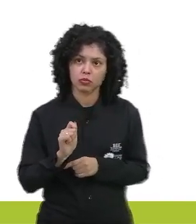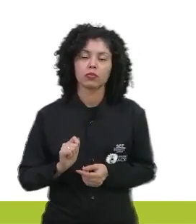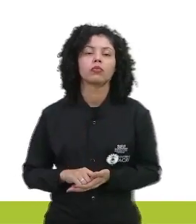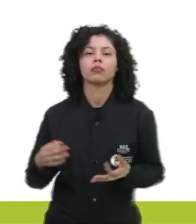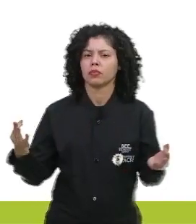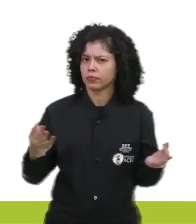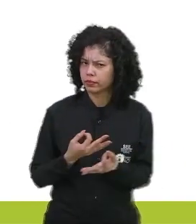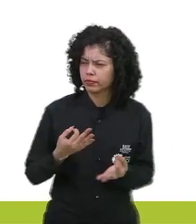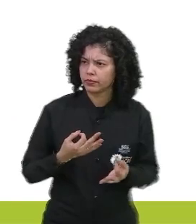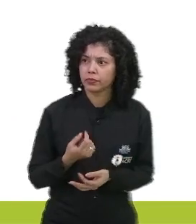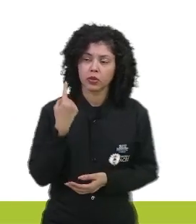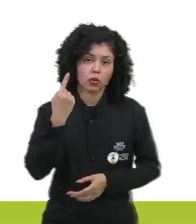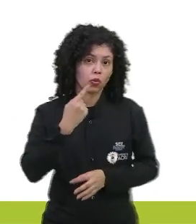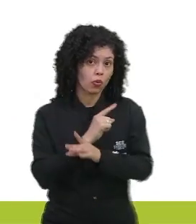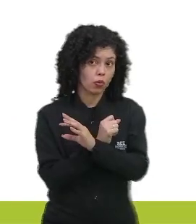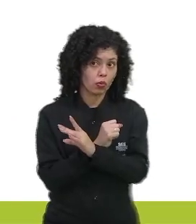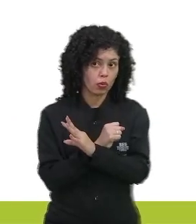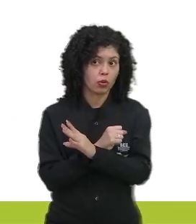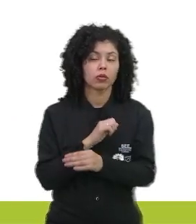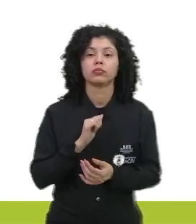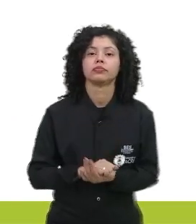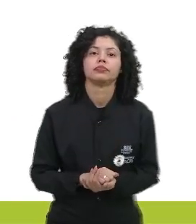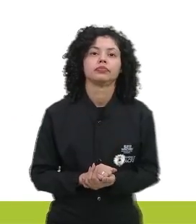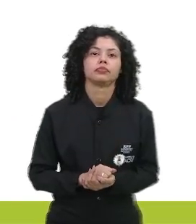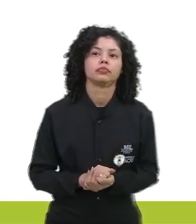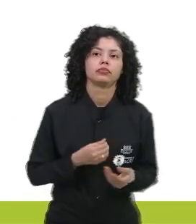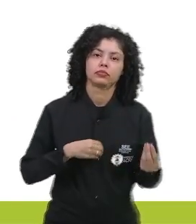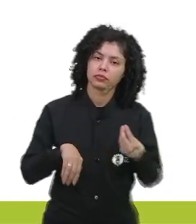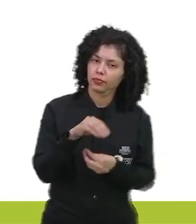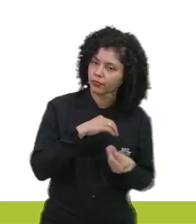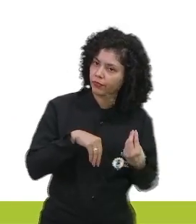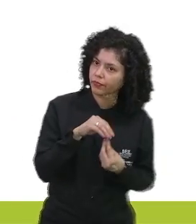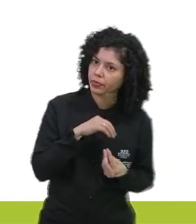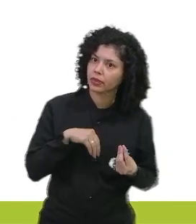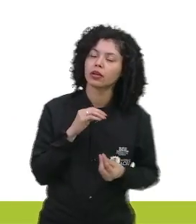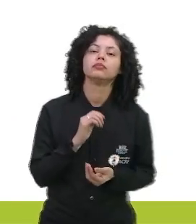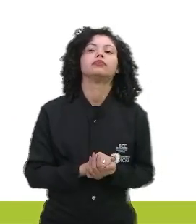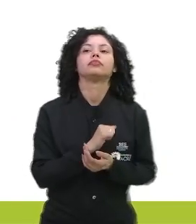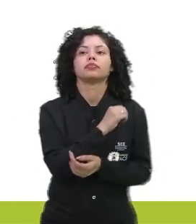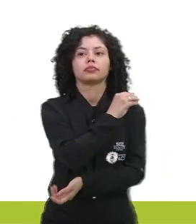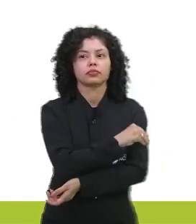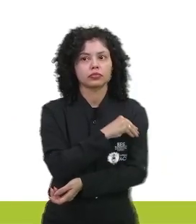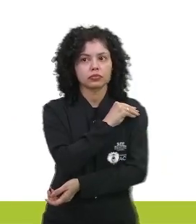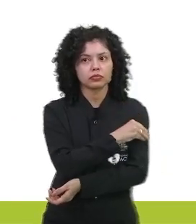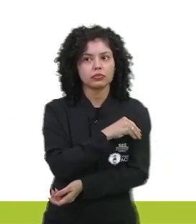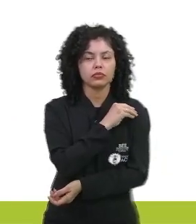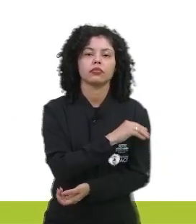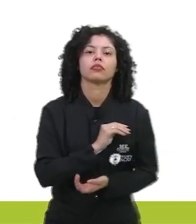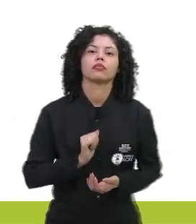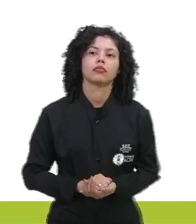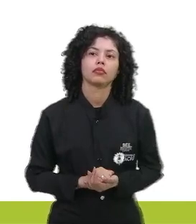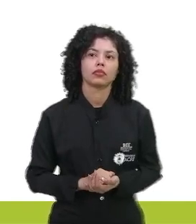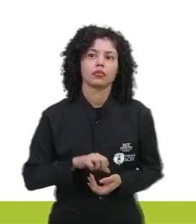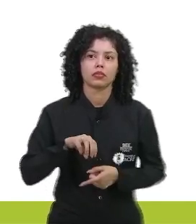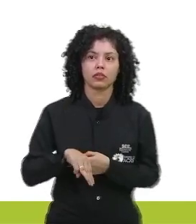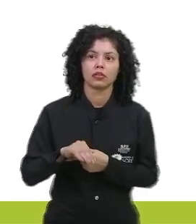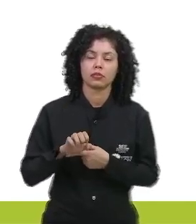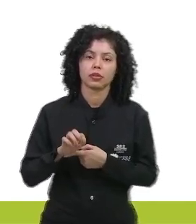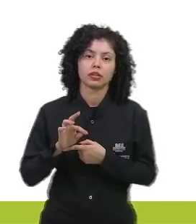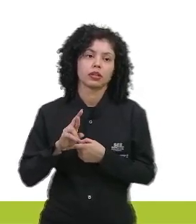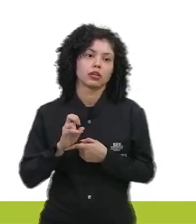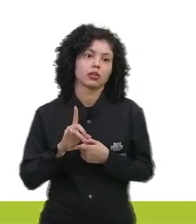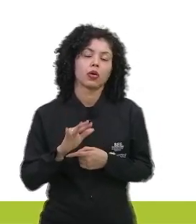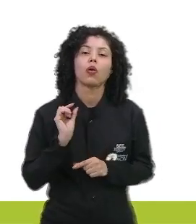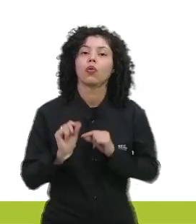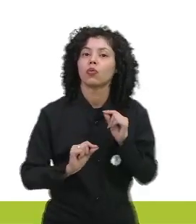só, eu vou pegar um ácido graxo, que é o óleo, vou reagir esse óleo com um álcool, aqui no caso é o metanol. O